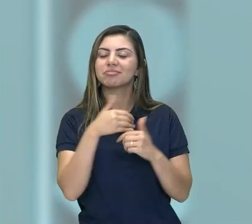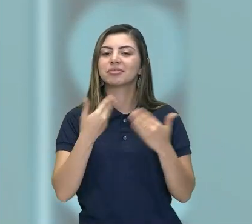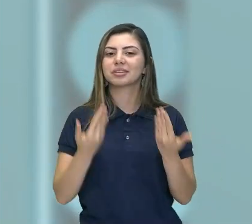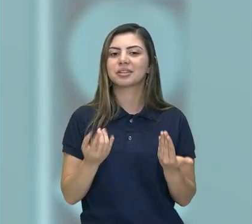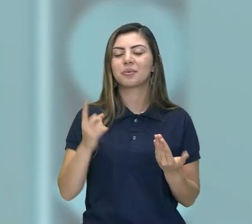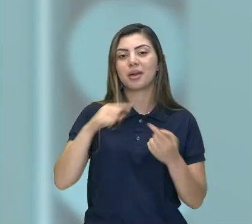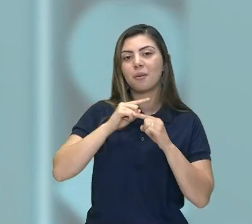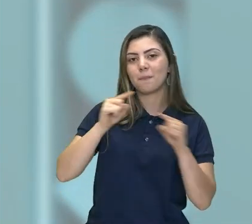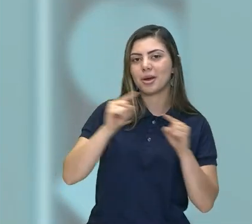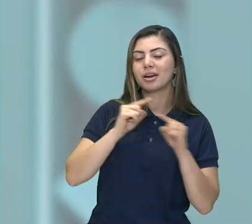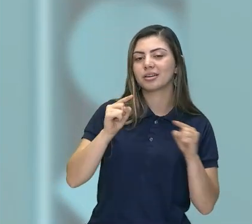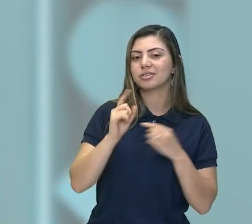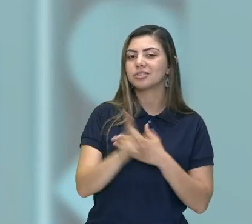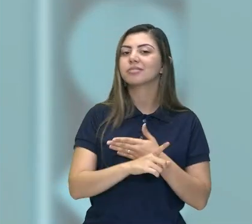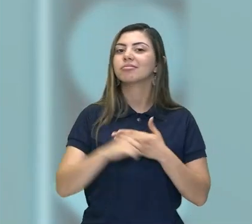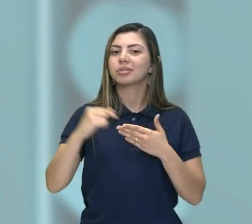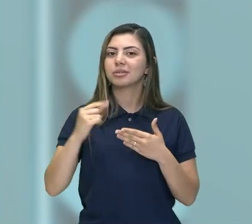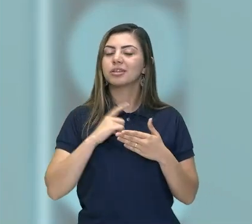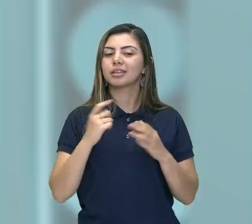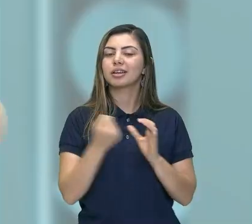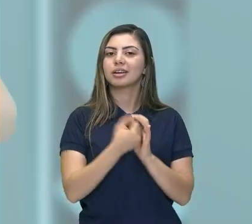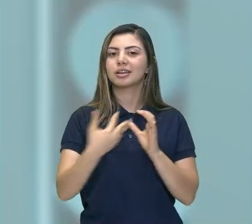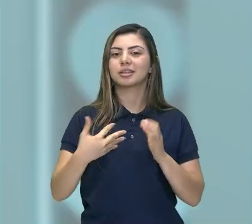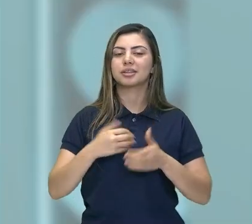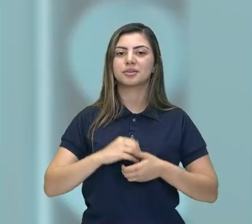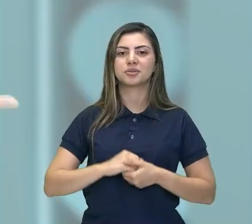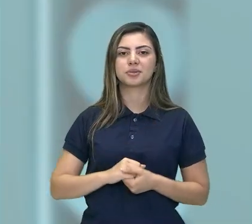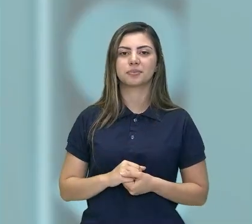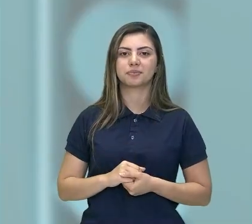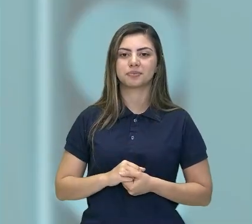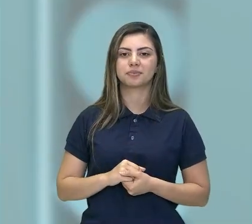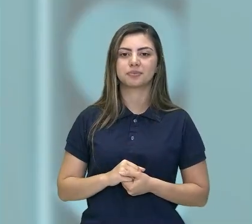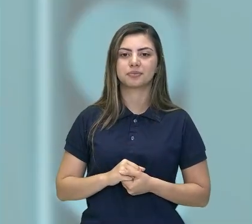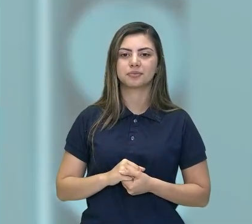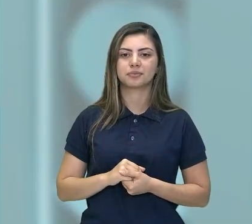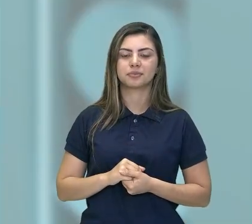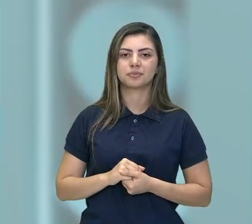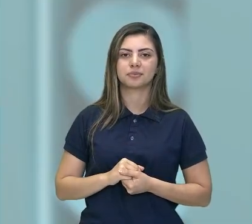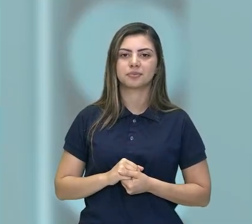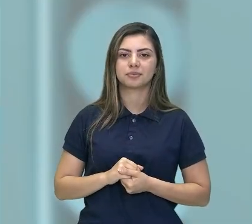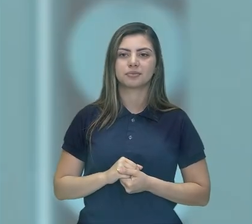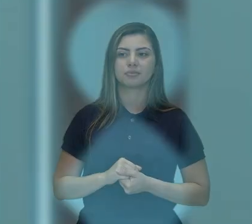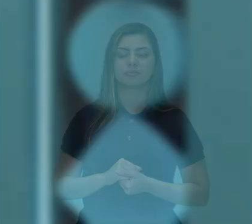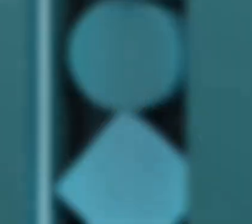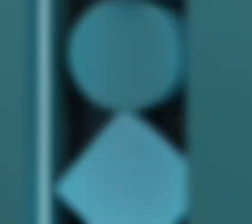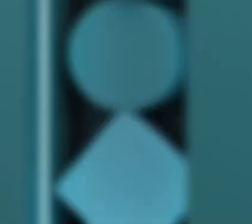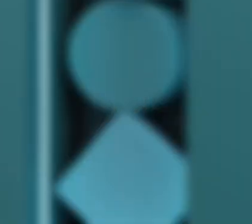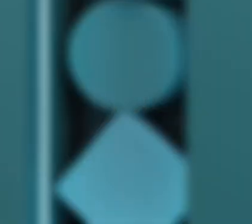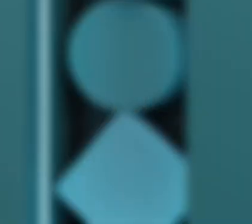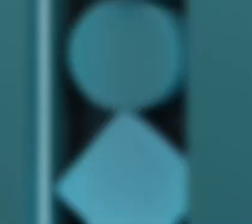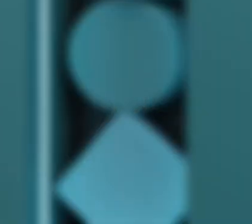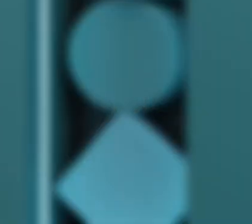muito presente das peças teatrais, misturar esse trágico com o real, se a gente pensar, por exemplo, nos